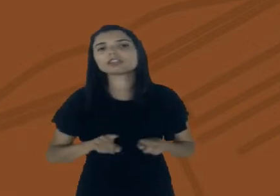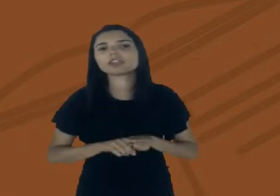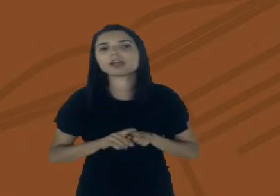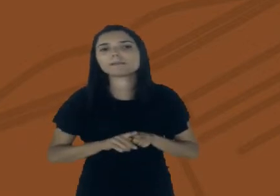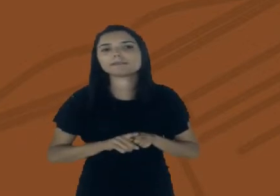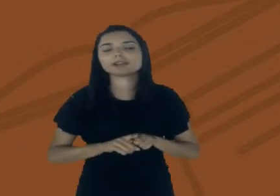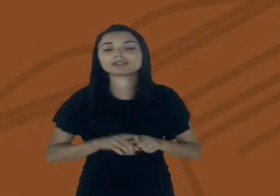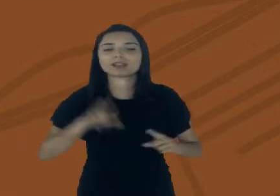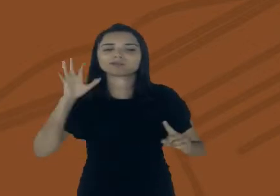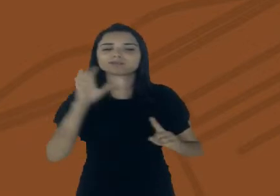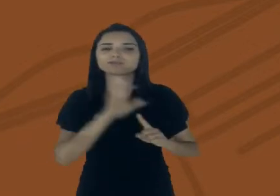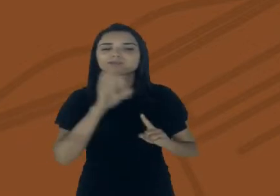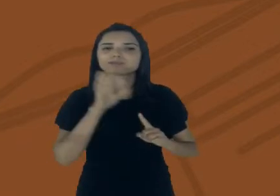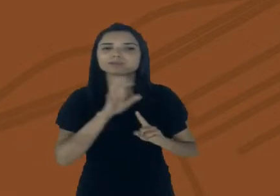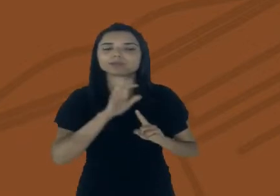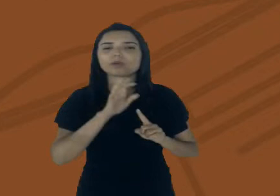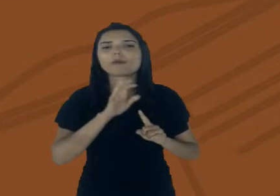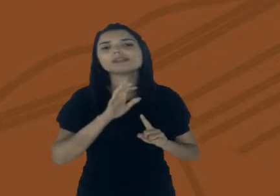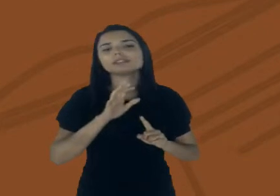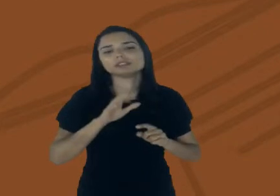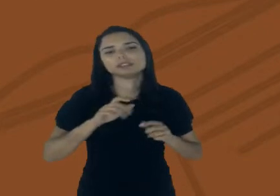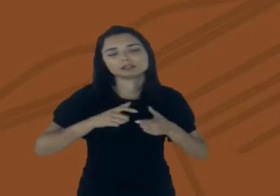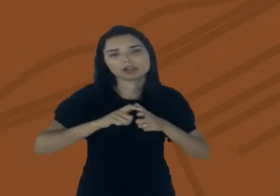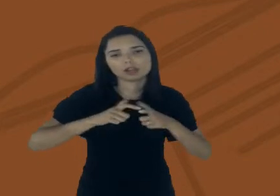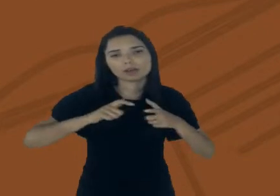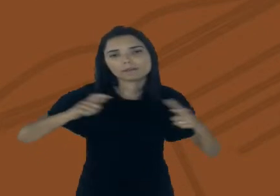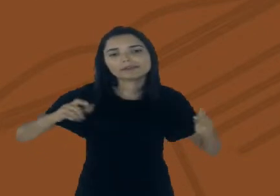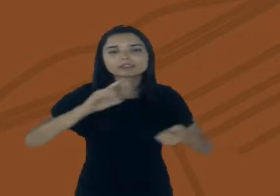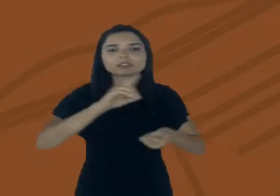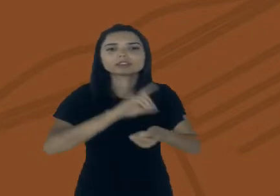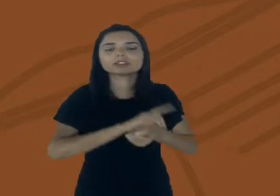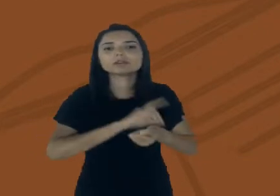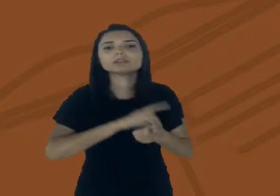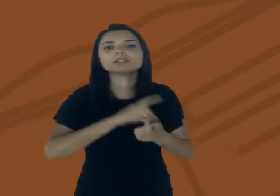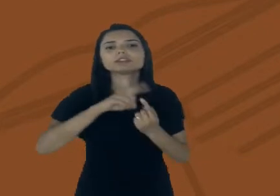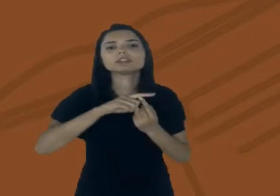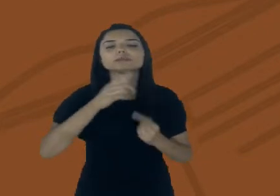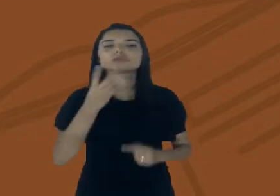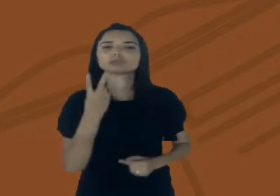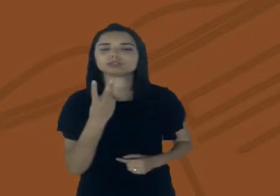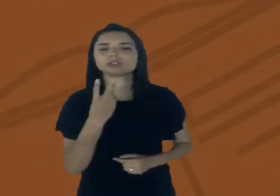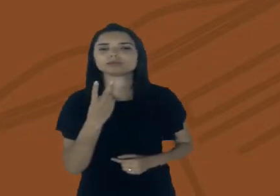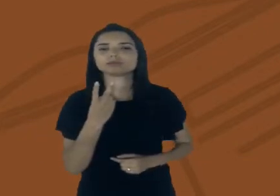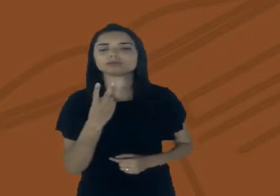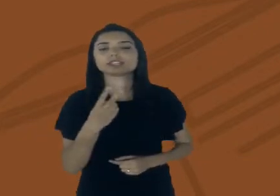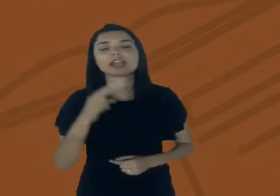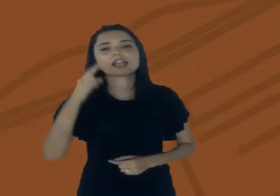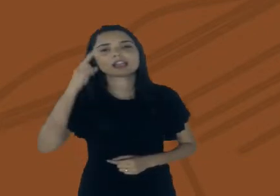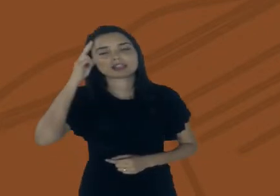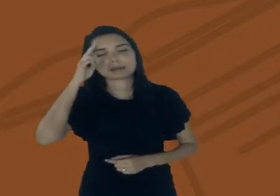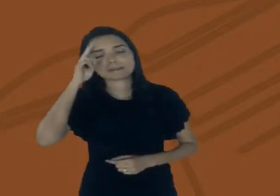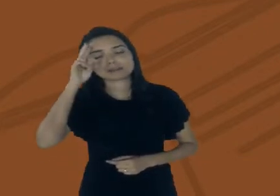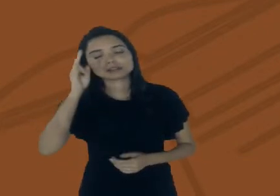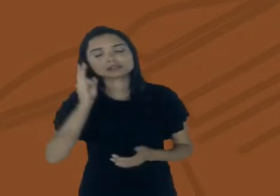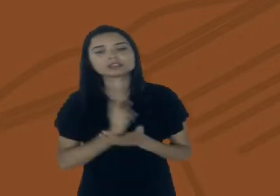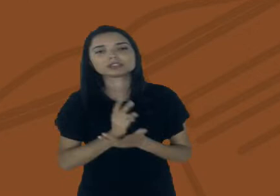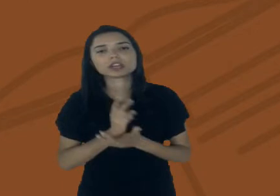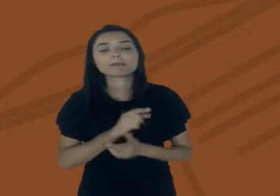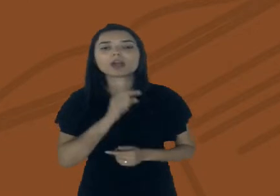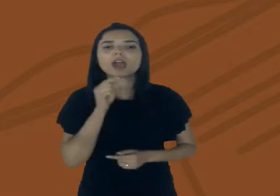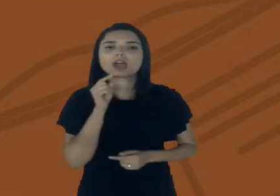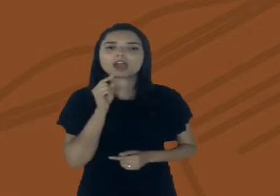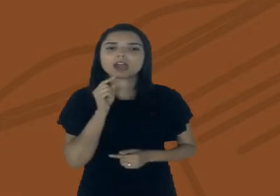mais corriqueiros essa questão da diabetes tipo 2. Então, lembrar disso, que esse tipo de diabetes é